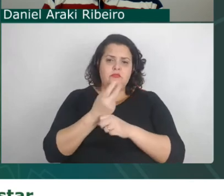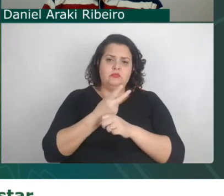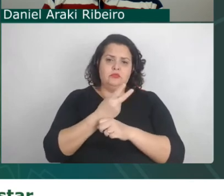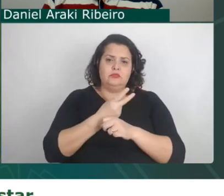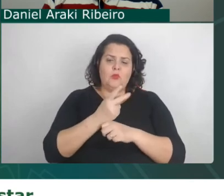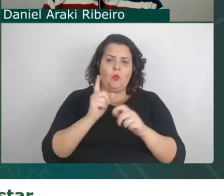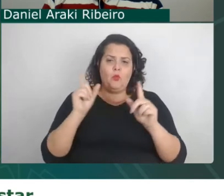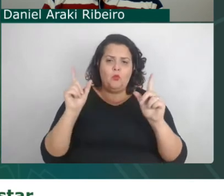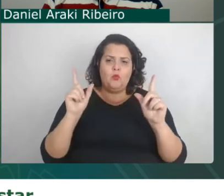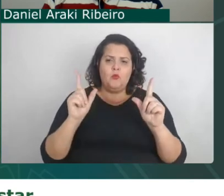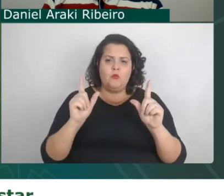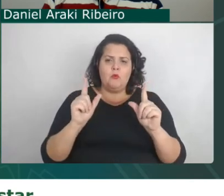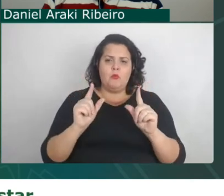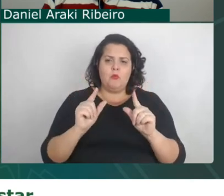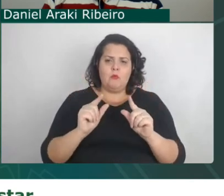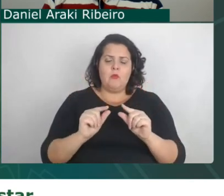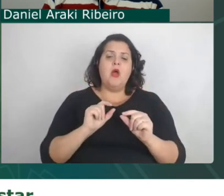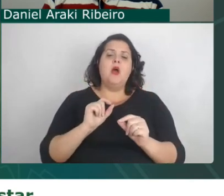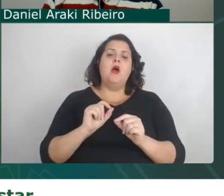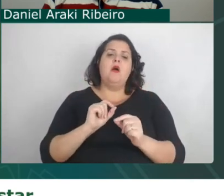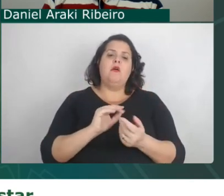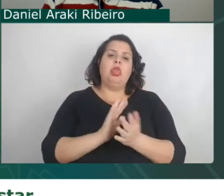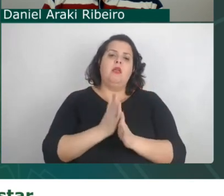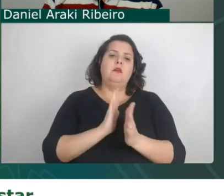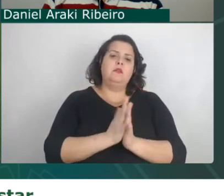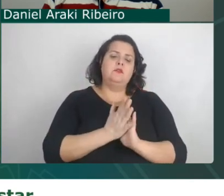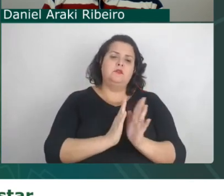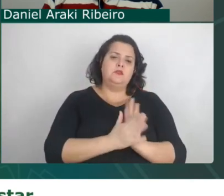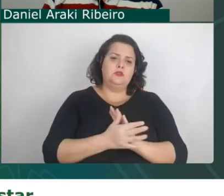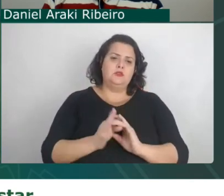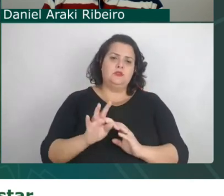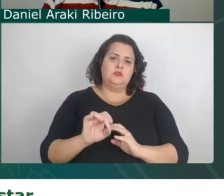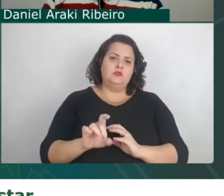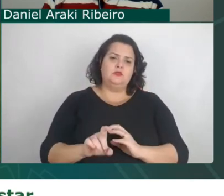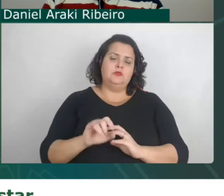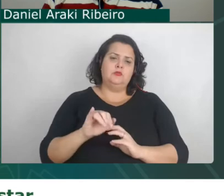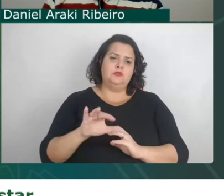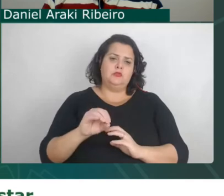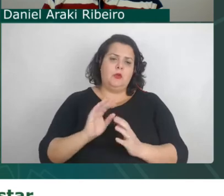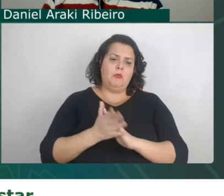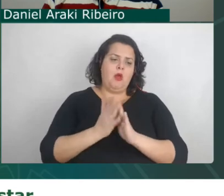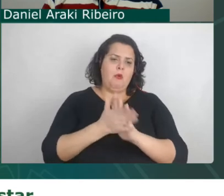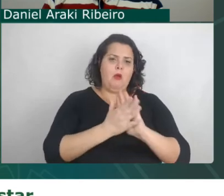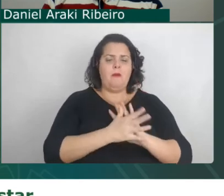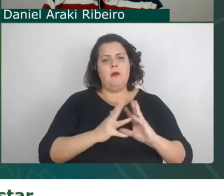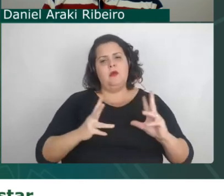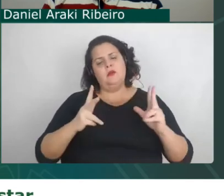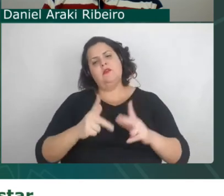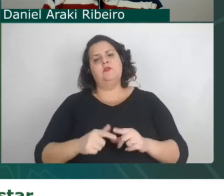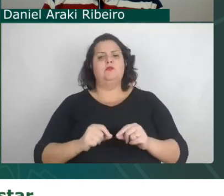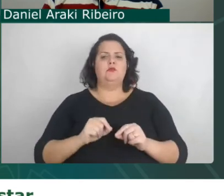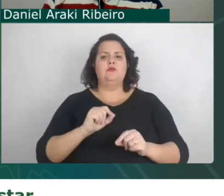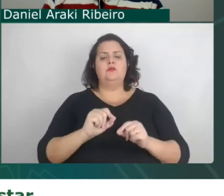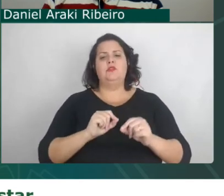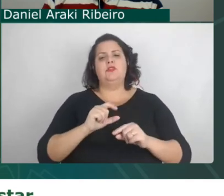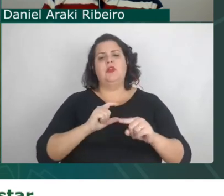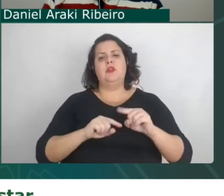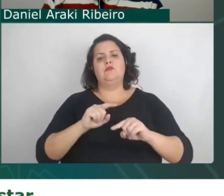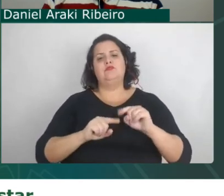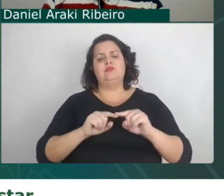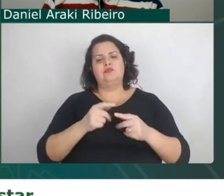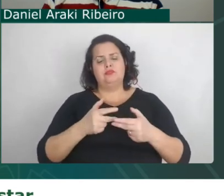os efeitos tóxicos desses compostos utilizados que são necessários ser